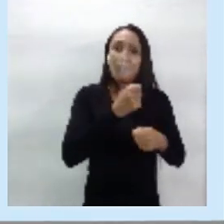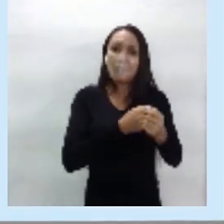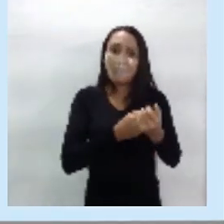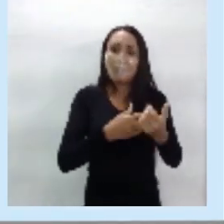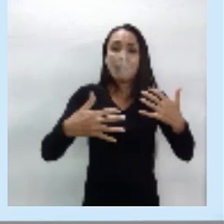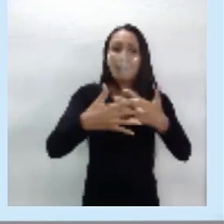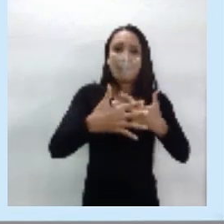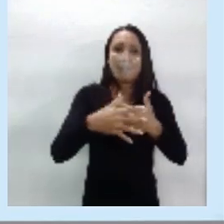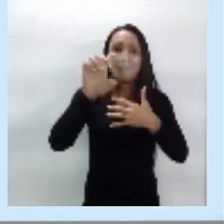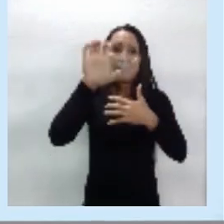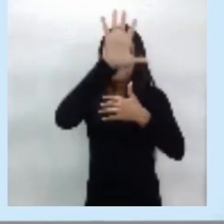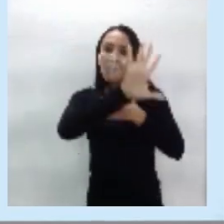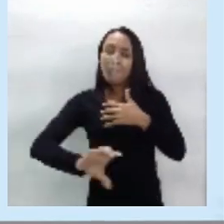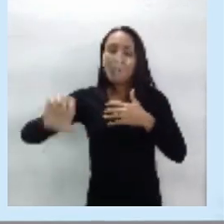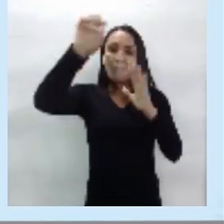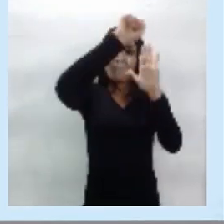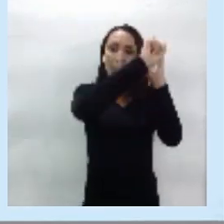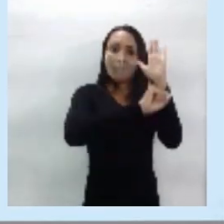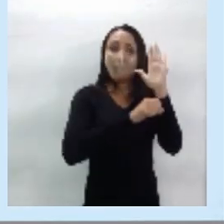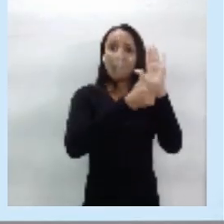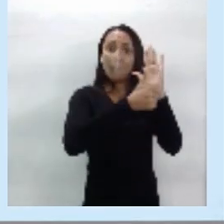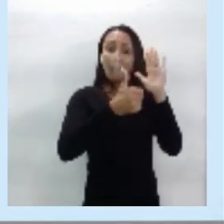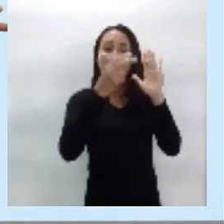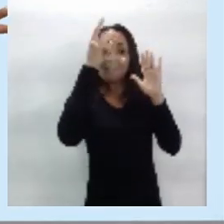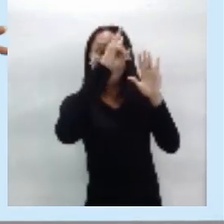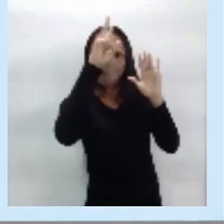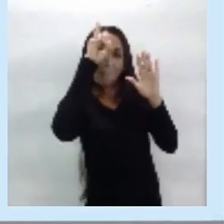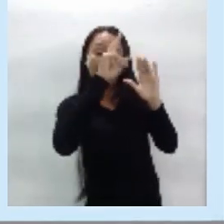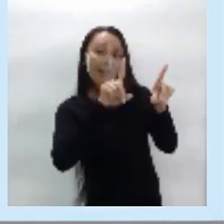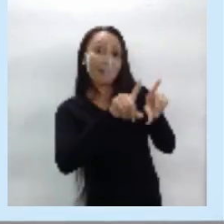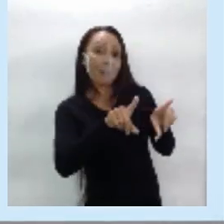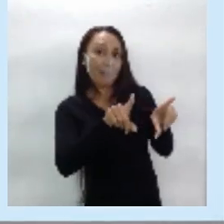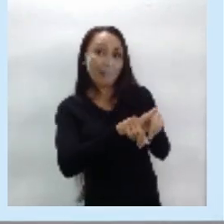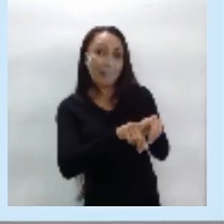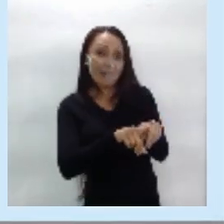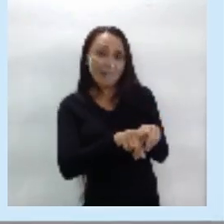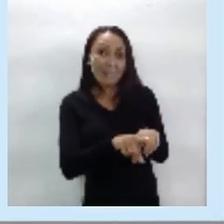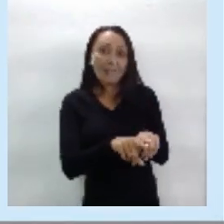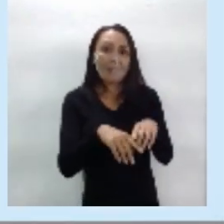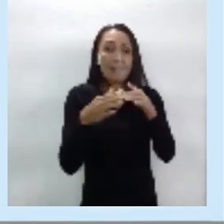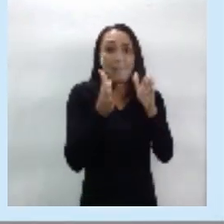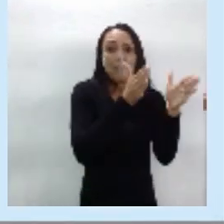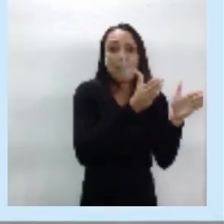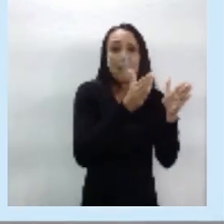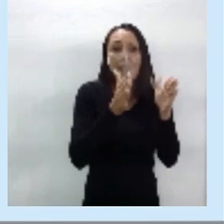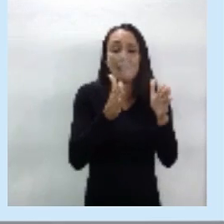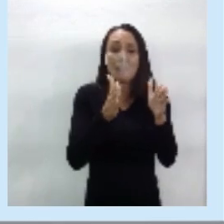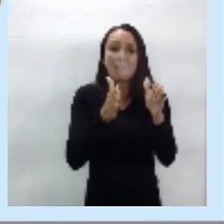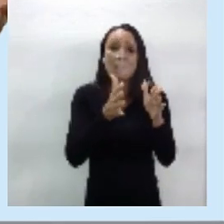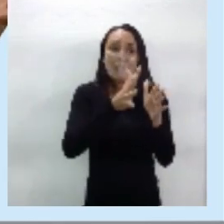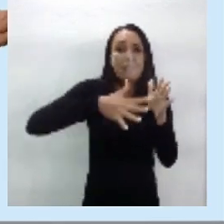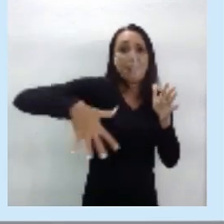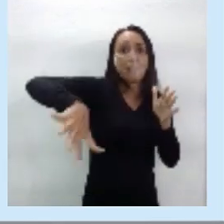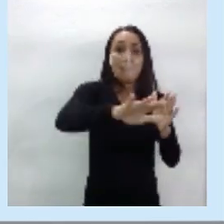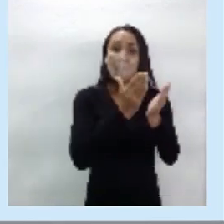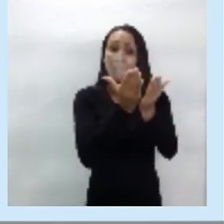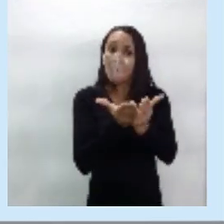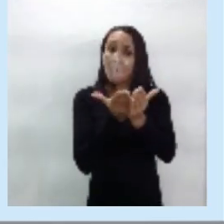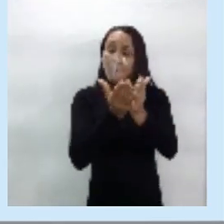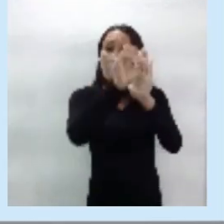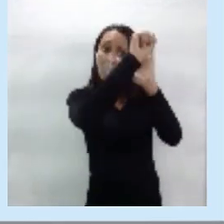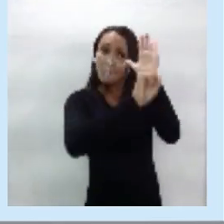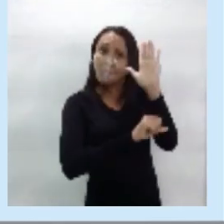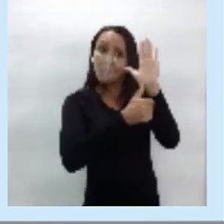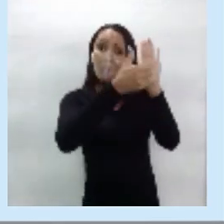europeias, século XI. Lembrar que ele teve sua grande fase na expansão marítima do século XV, promovido